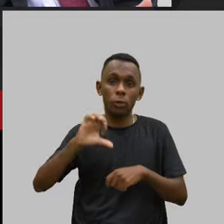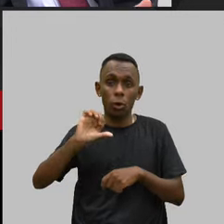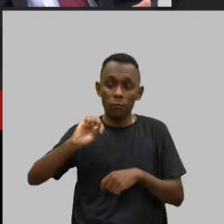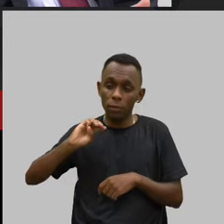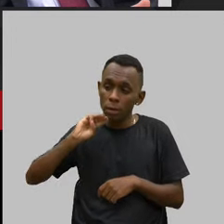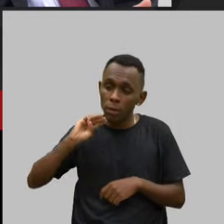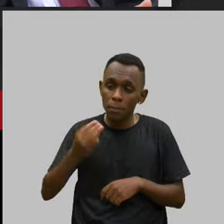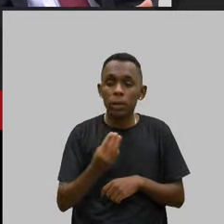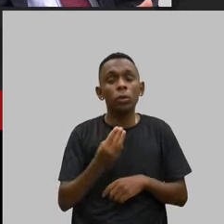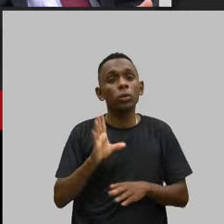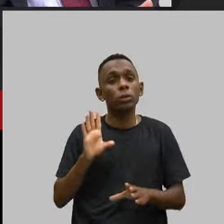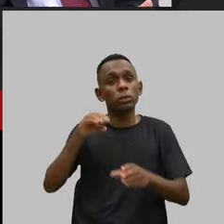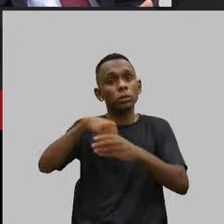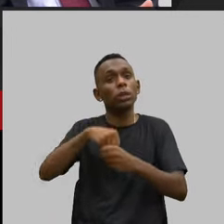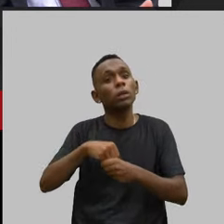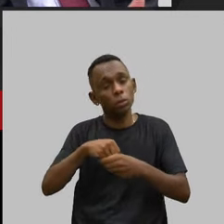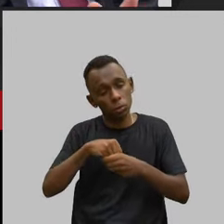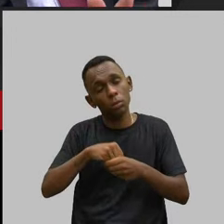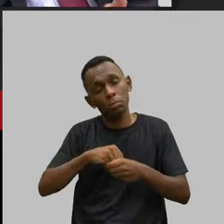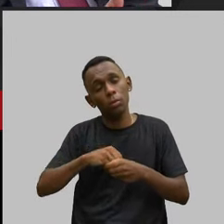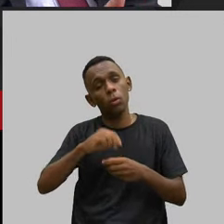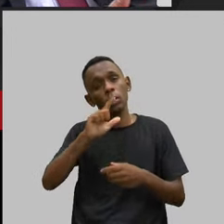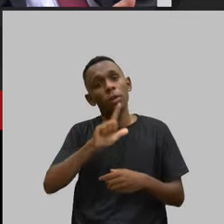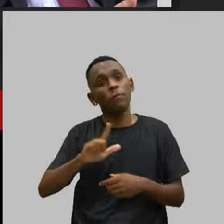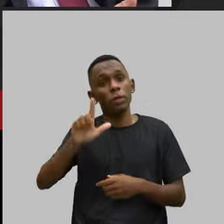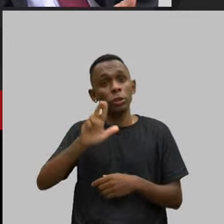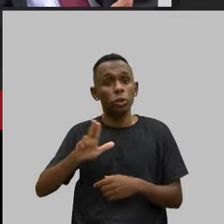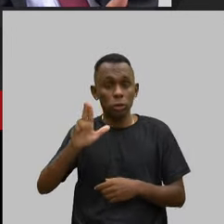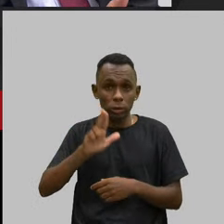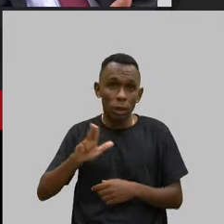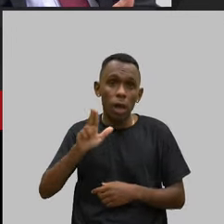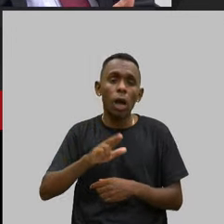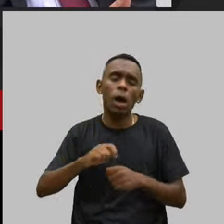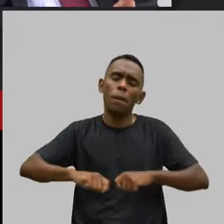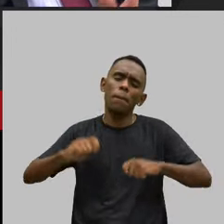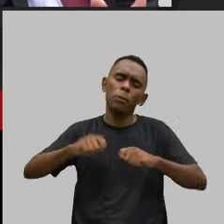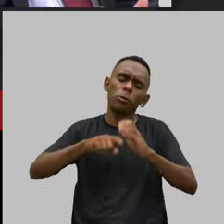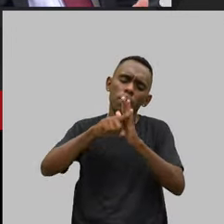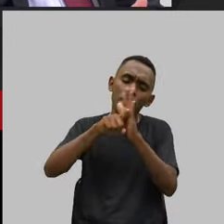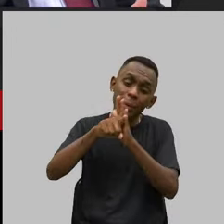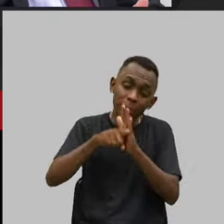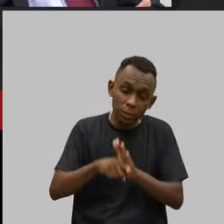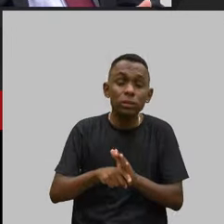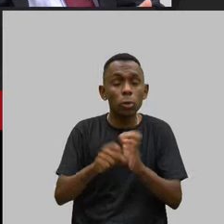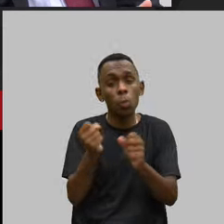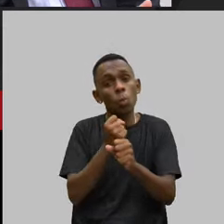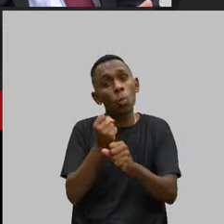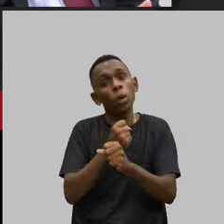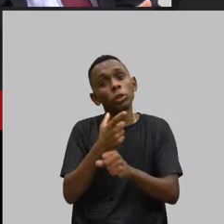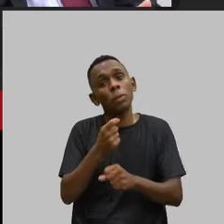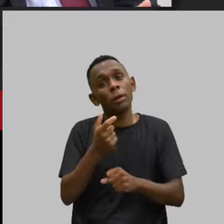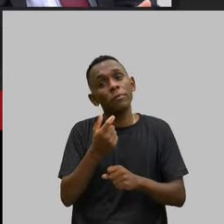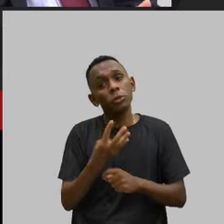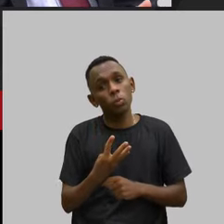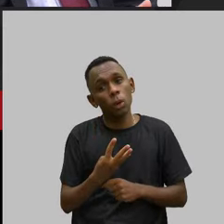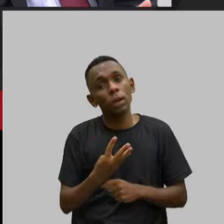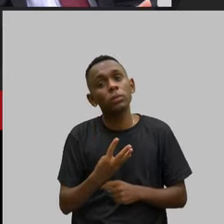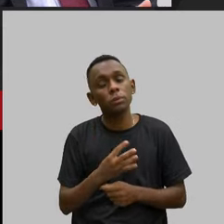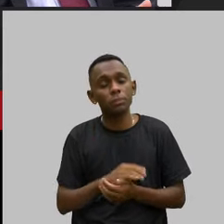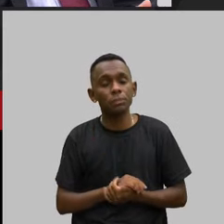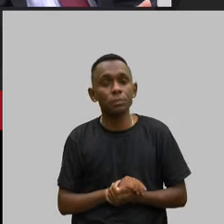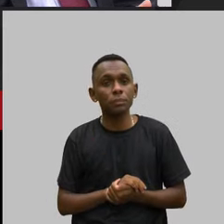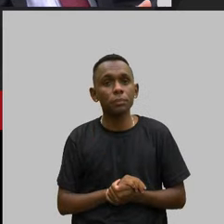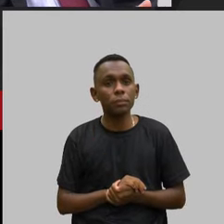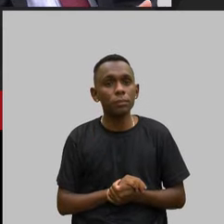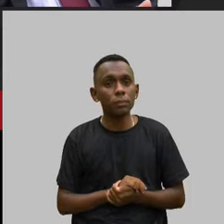da Universidade que permitiria o pagamento de uma série de bolsas de pesquisa ainda esse ano que também é uma demanda deles eh